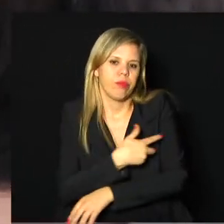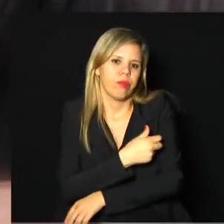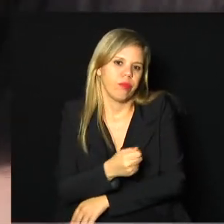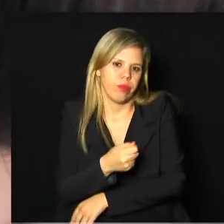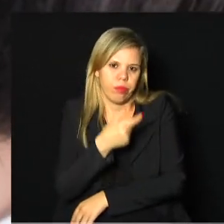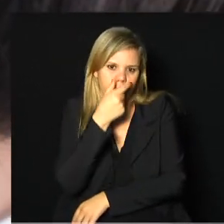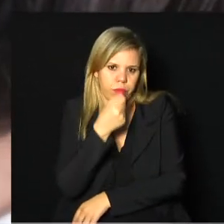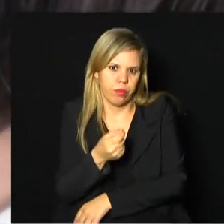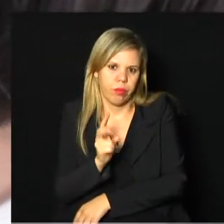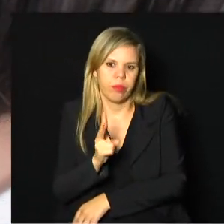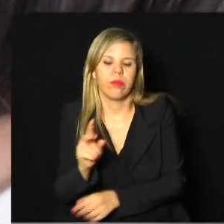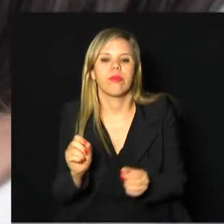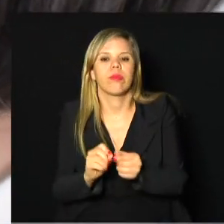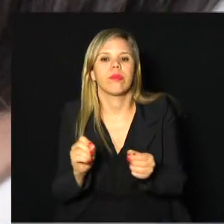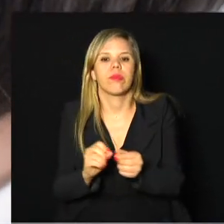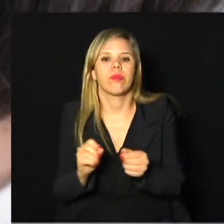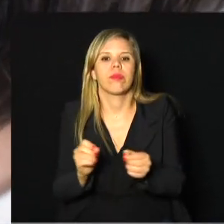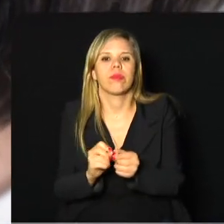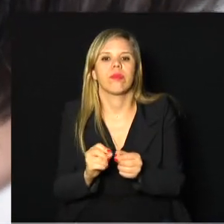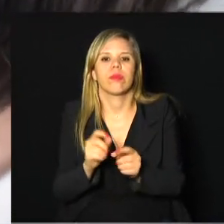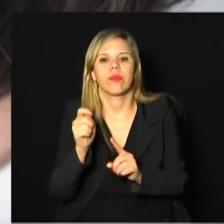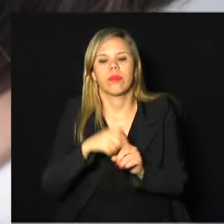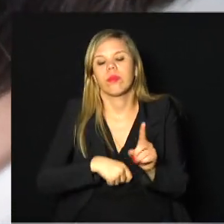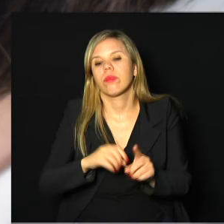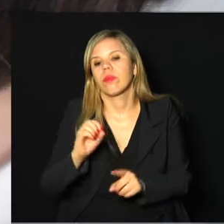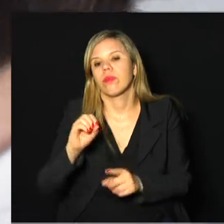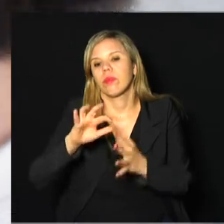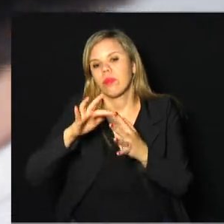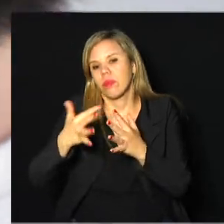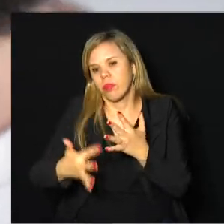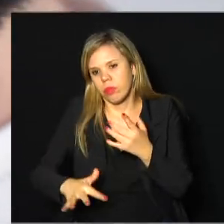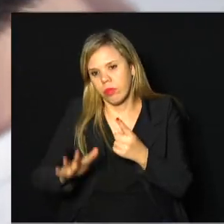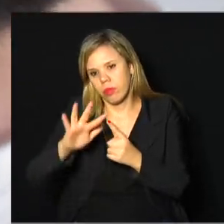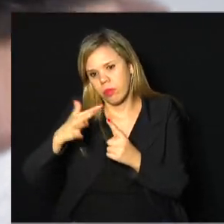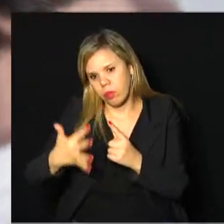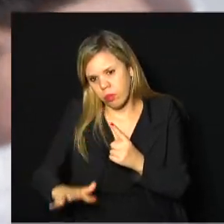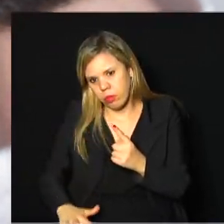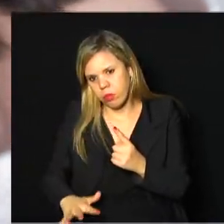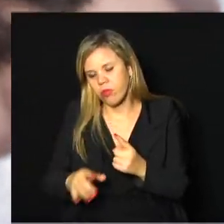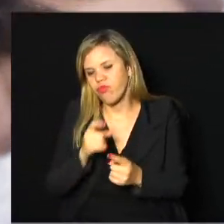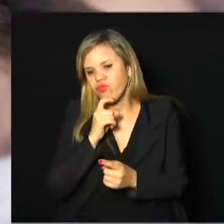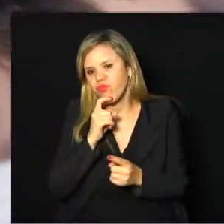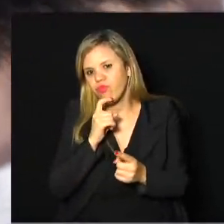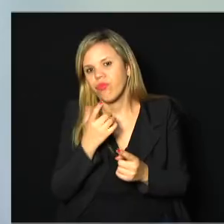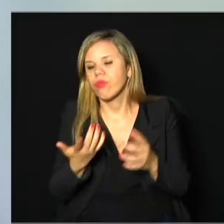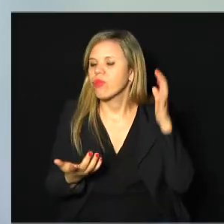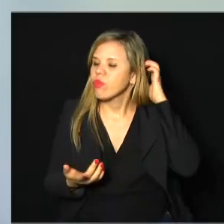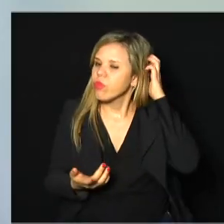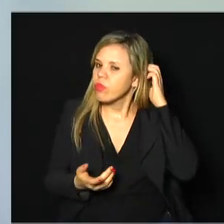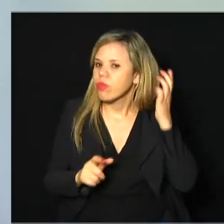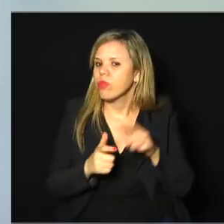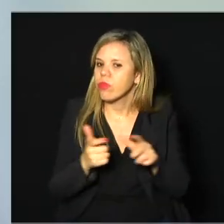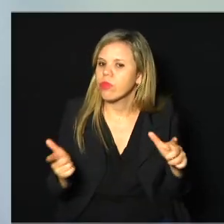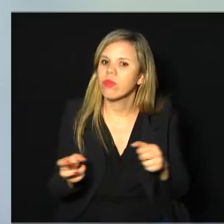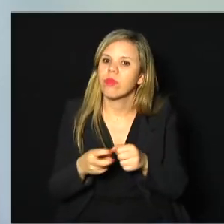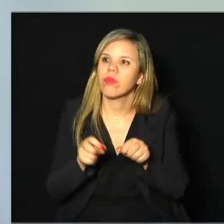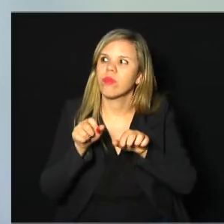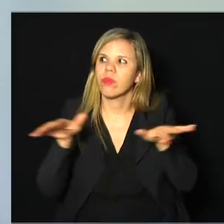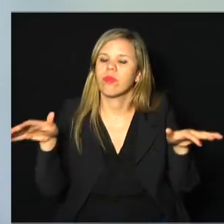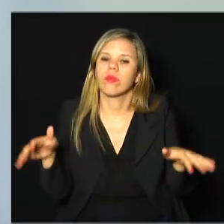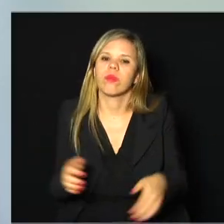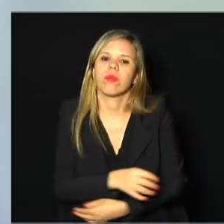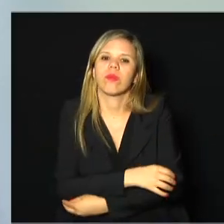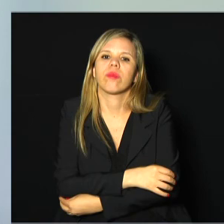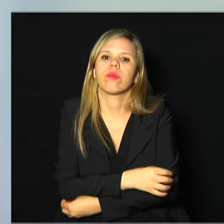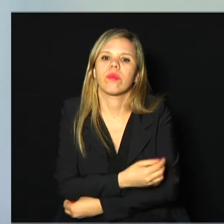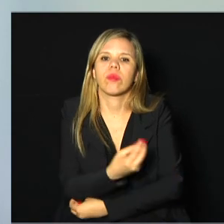acontece é que a vacina da gripe, ela é sempre feita no outono e inverno, que é quando eu já tenho um número maior, uma grande quantidade de vírus